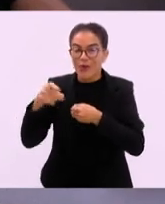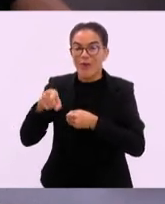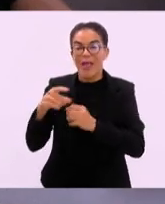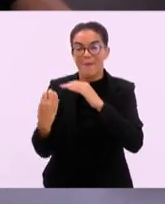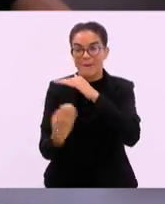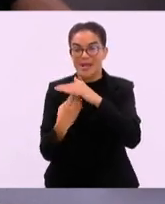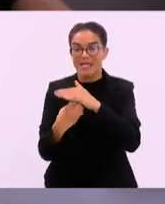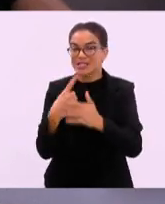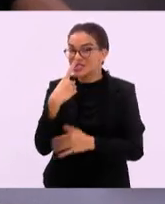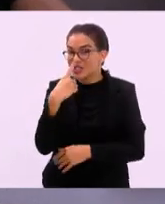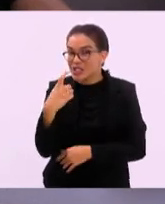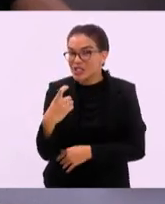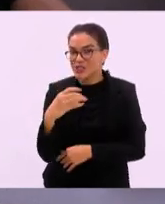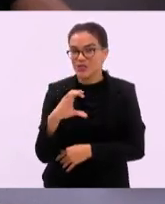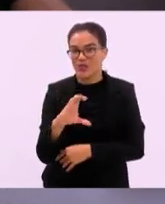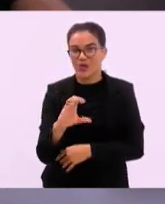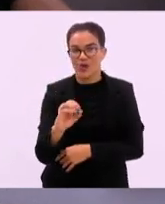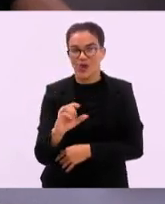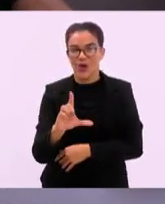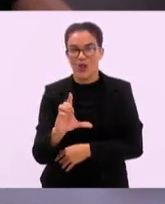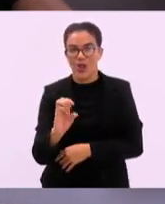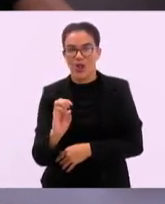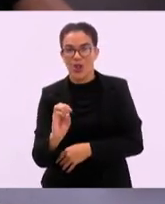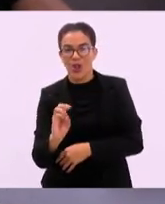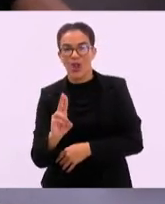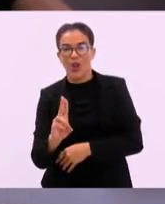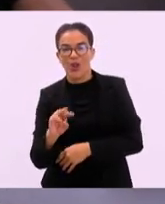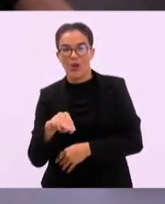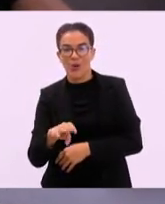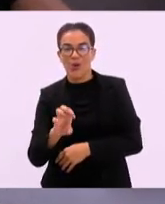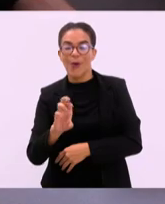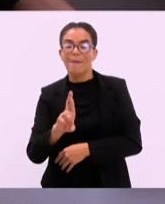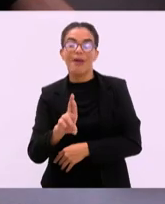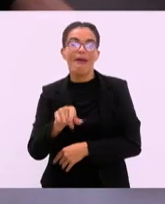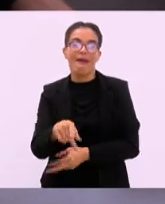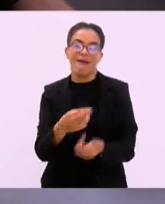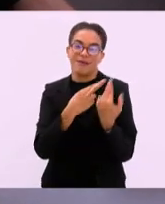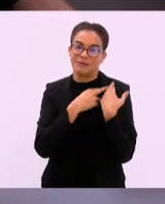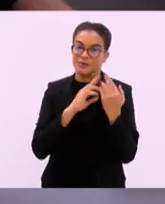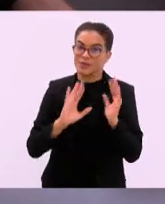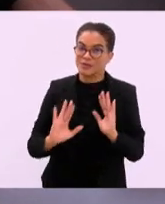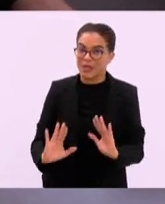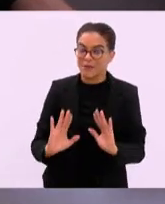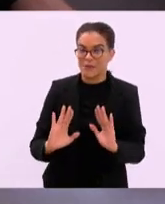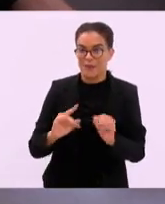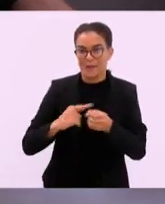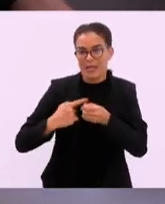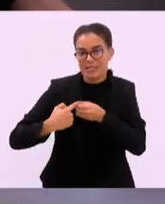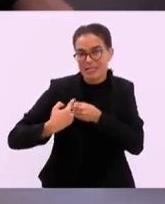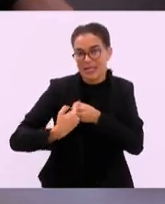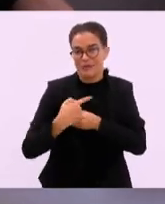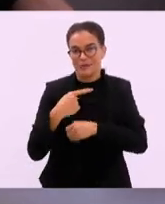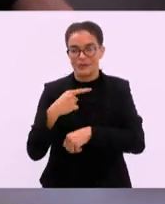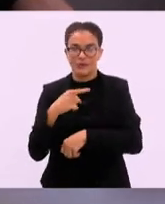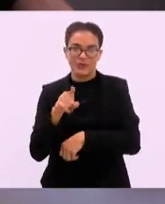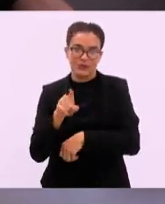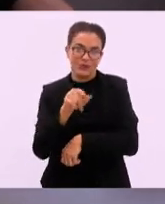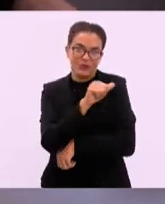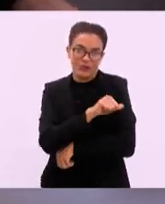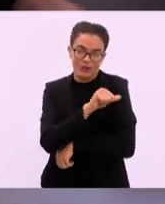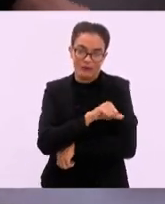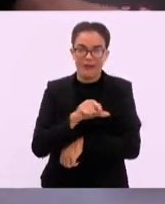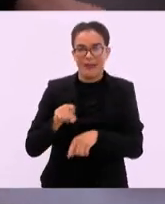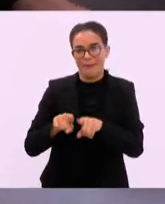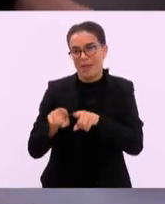define tamanho de caçamba, tudo que tiver que definir na cidade do Rio de Janeiro e as outras empresas de lixo nas